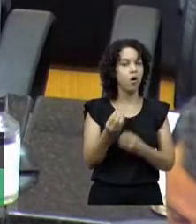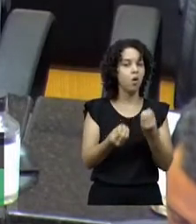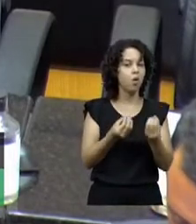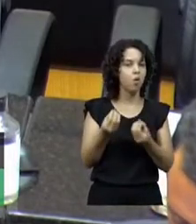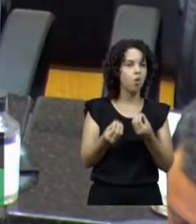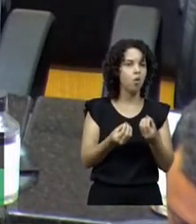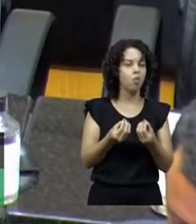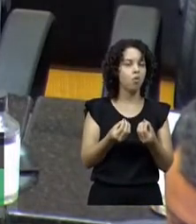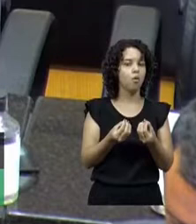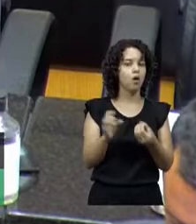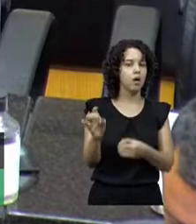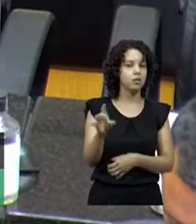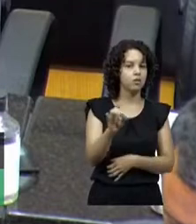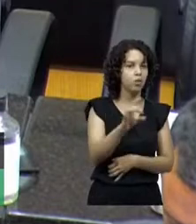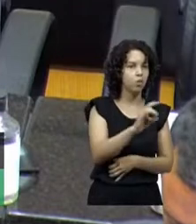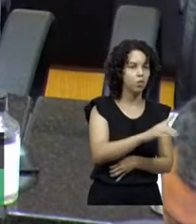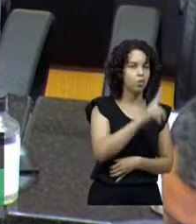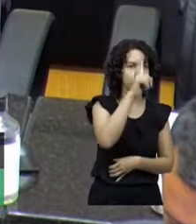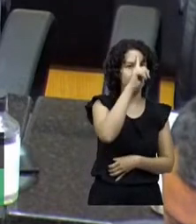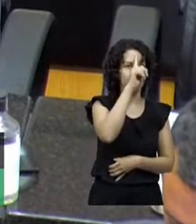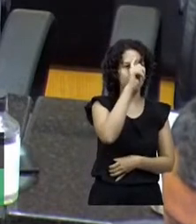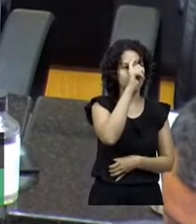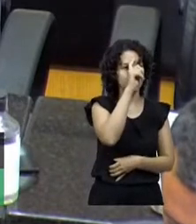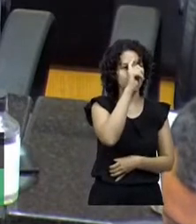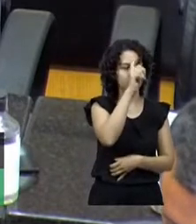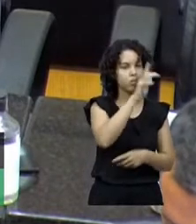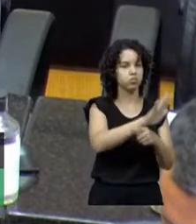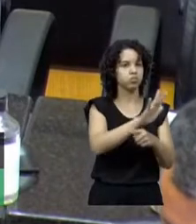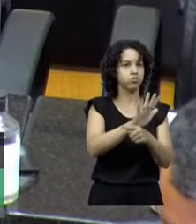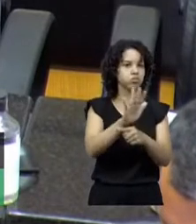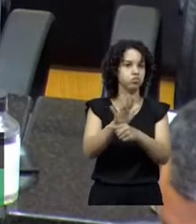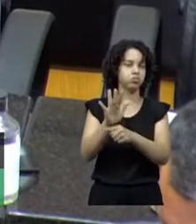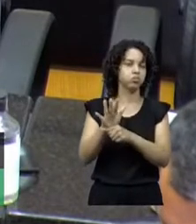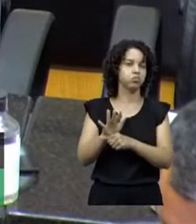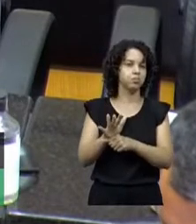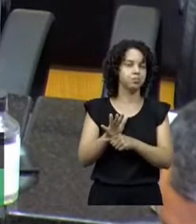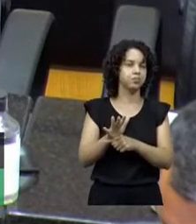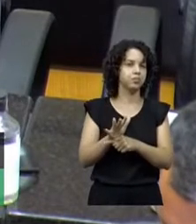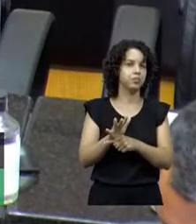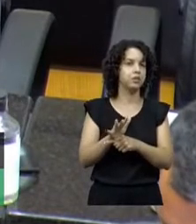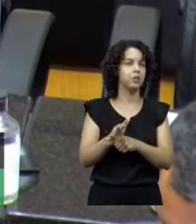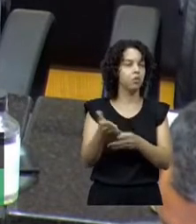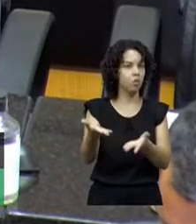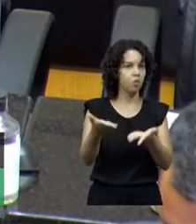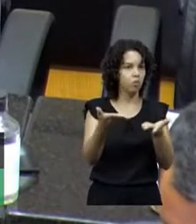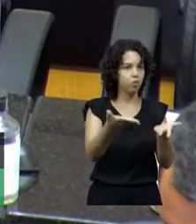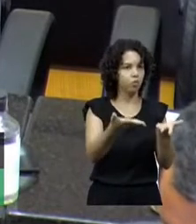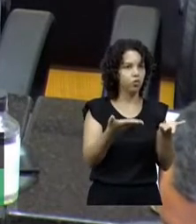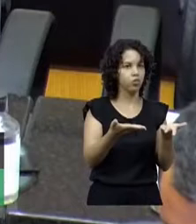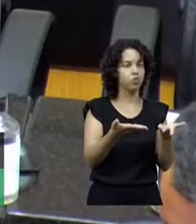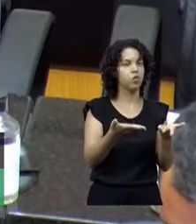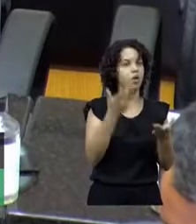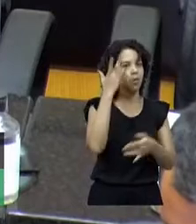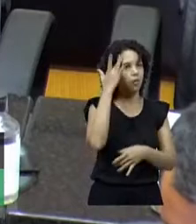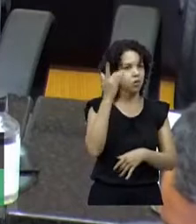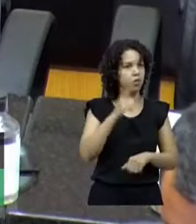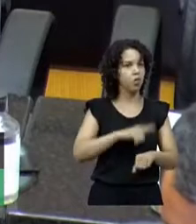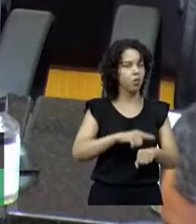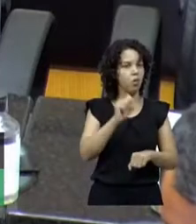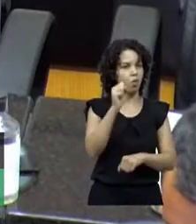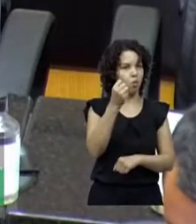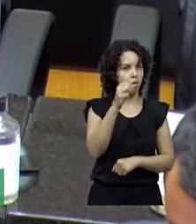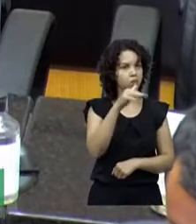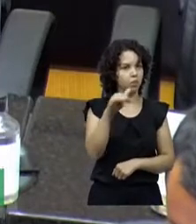política. Então fica aqui o convite para fazer parte da frente e participar do lançamento amanhã às 8h30 no